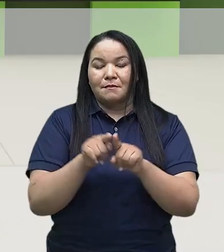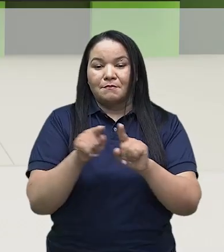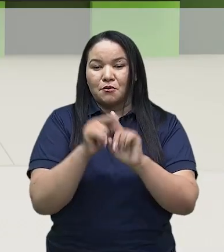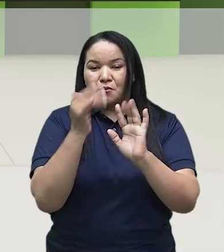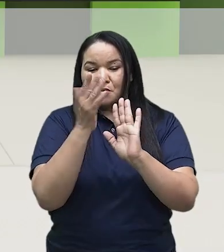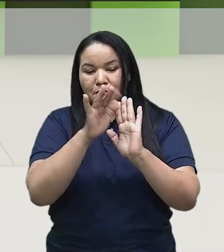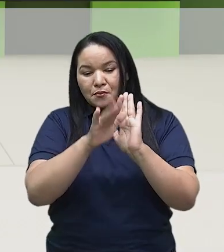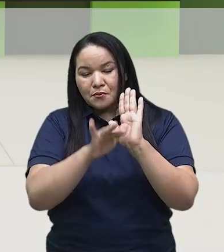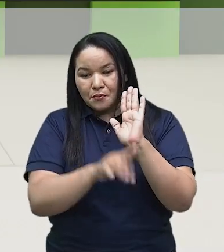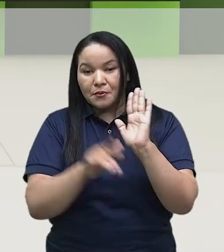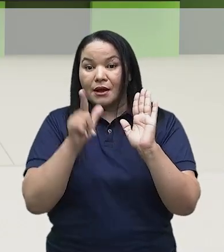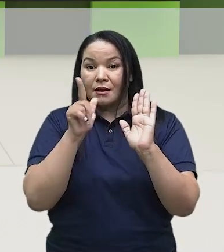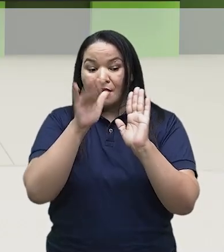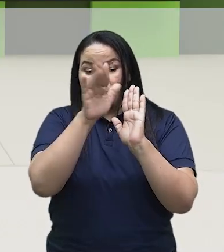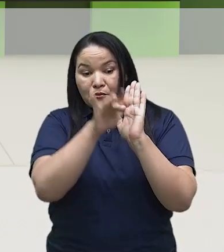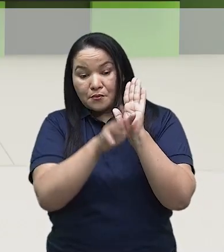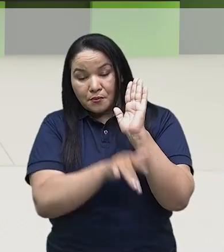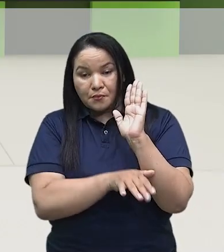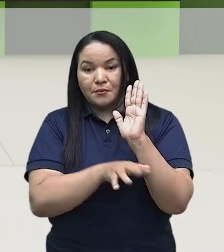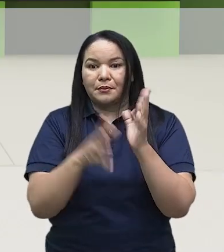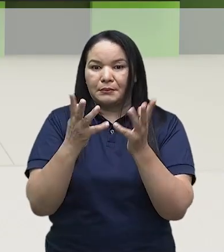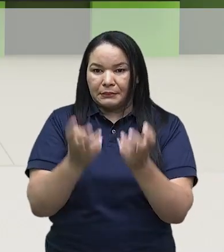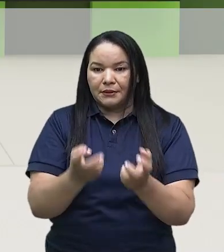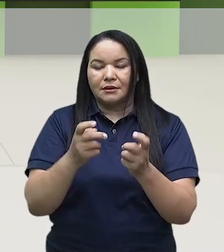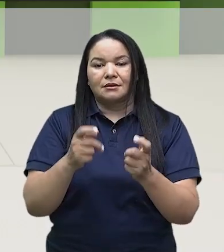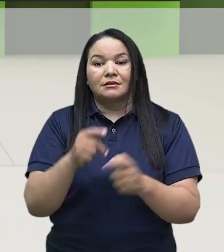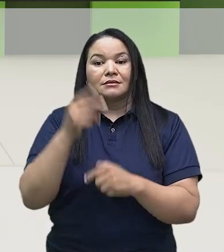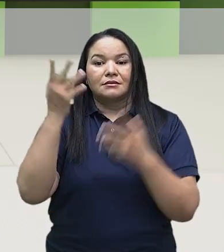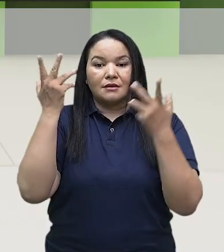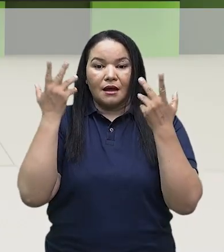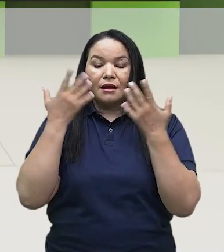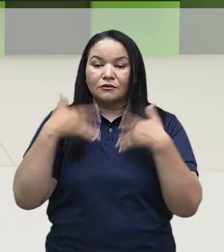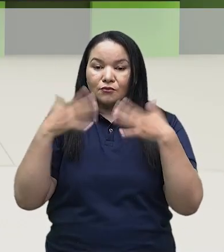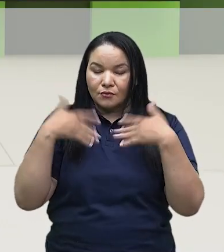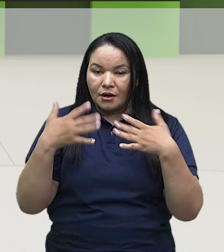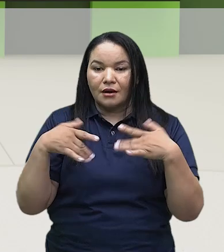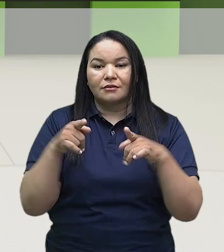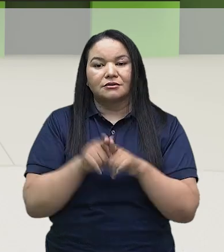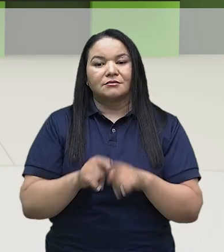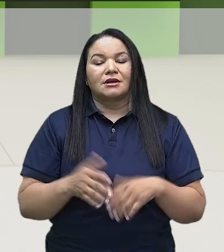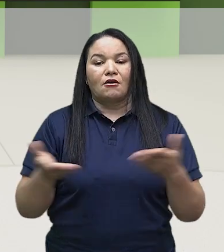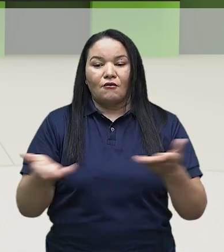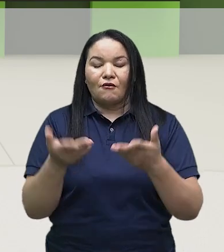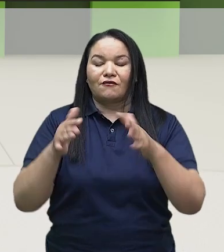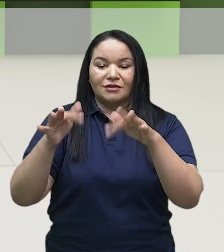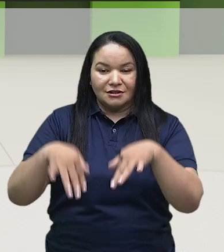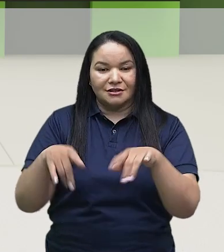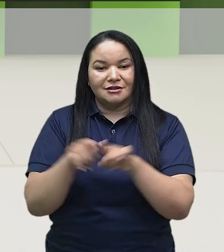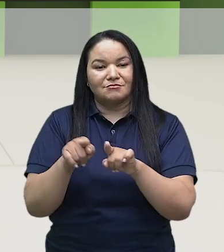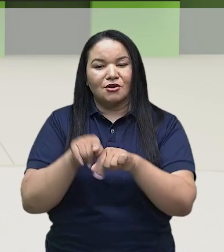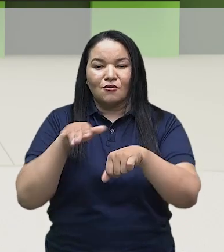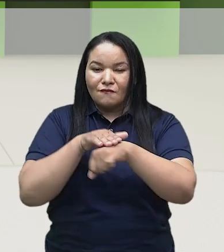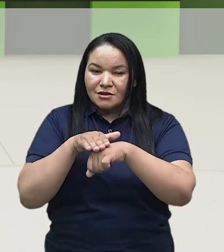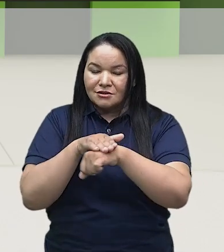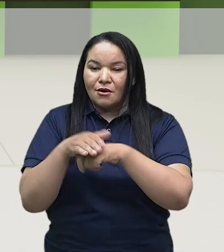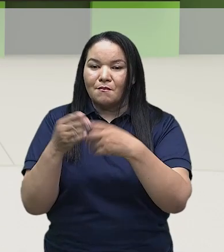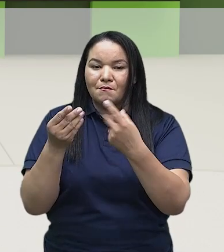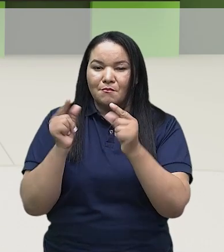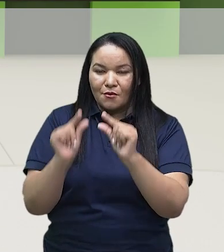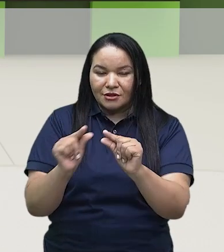né? Que é natural da região. E, né, estamos aí finalizando, conversando um pouquinho sobre